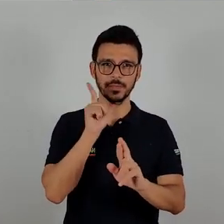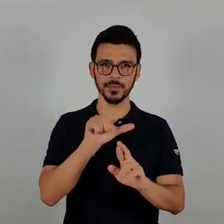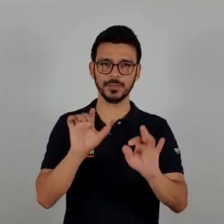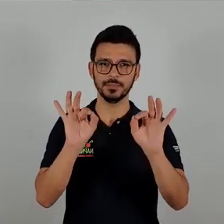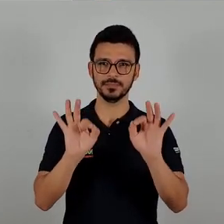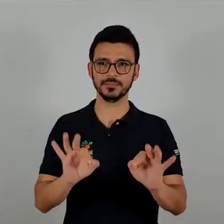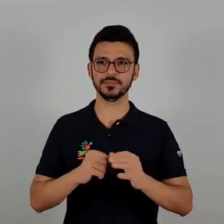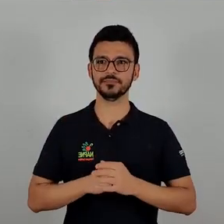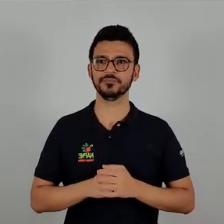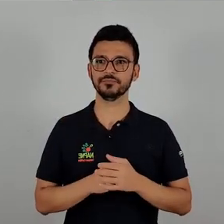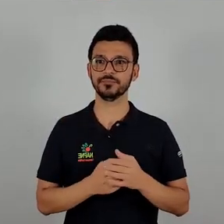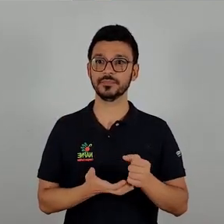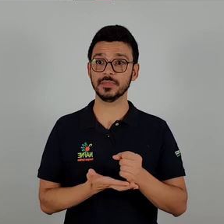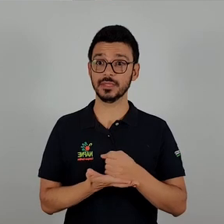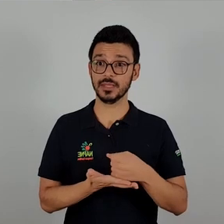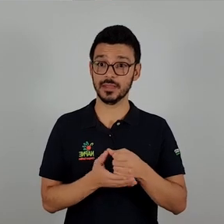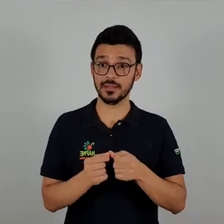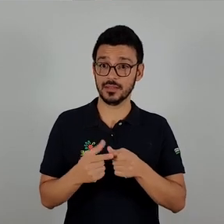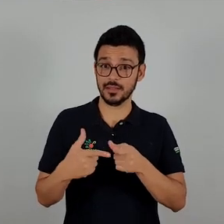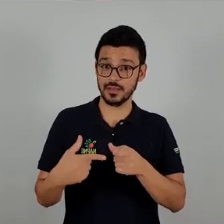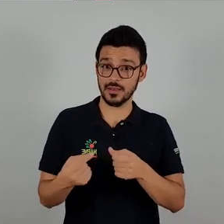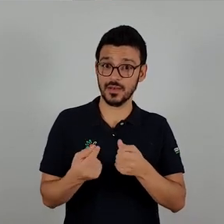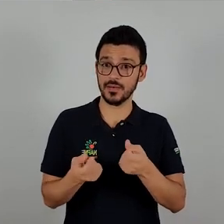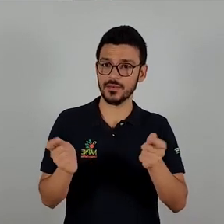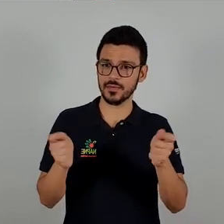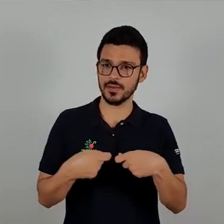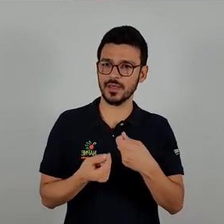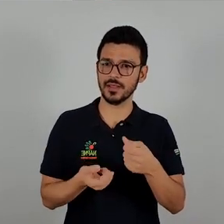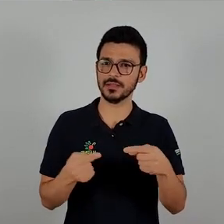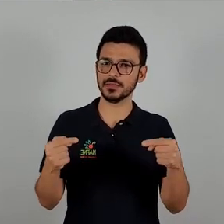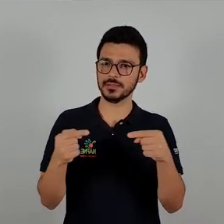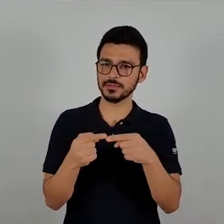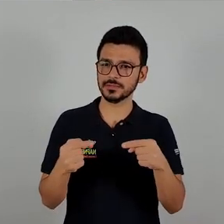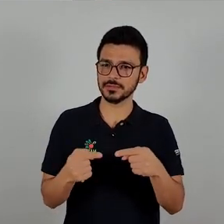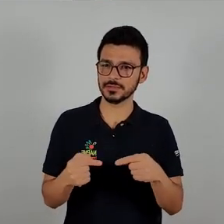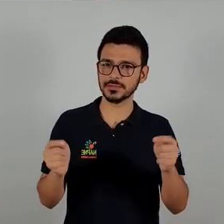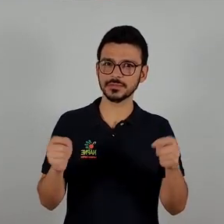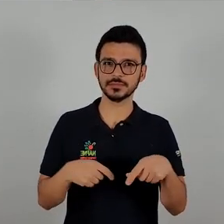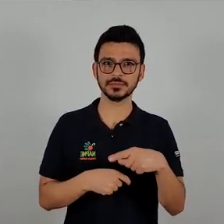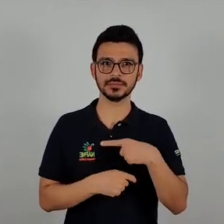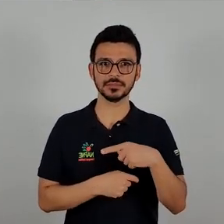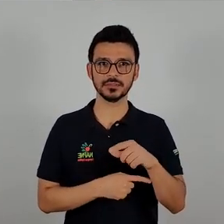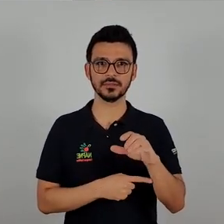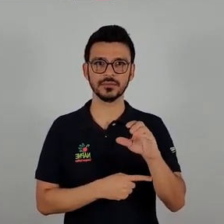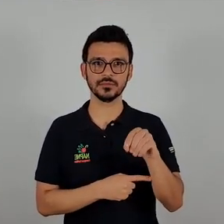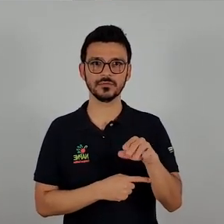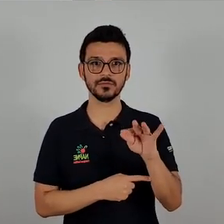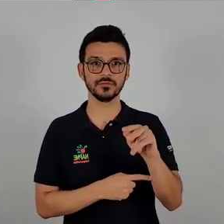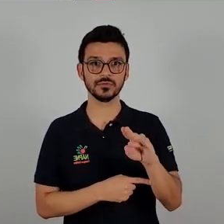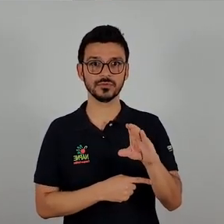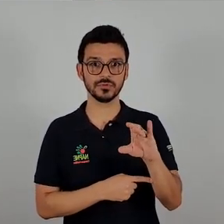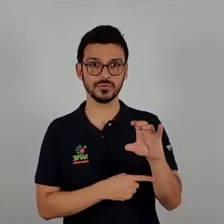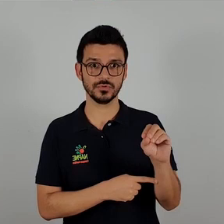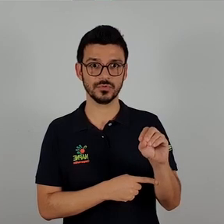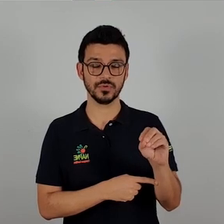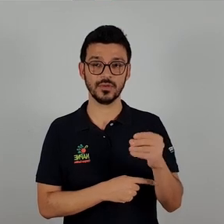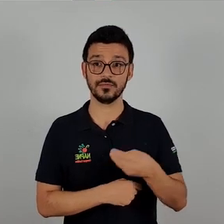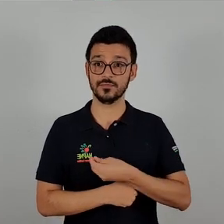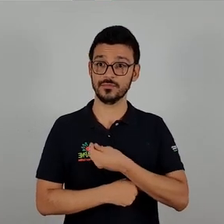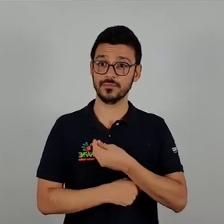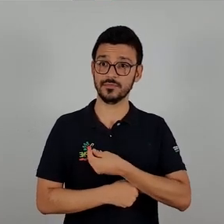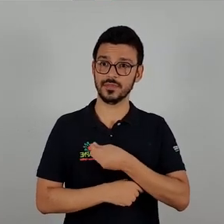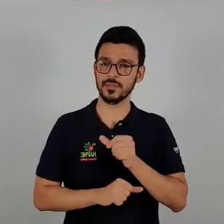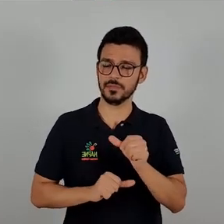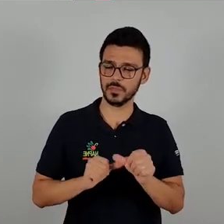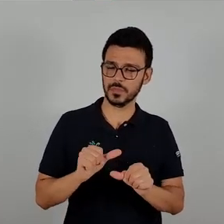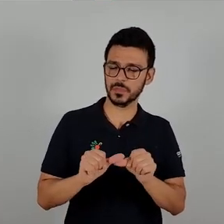gera tristeza, deixa a realidade ser realidade. Deixe as coisas fluir naturalmente pelo caminho que elas seguirem, o Lao Tse também. Significa que